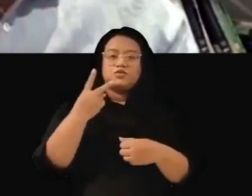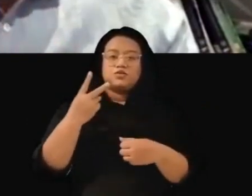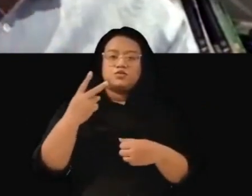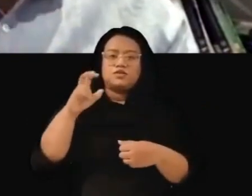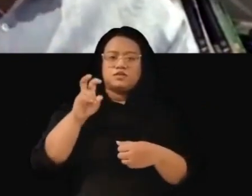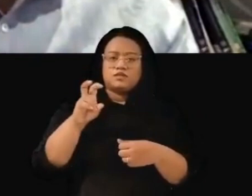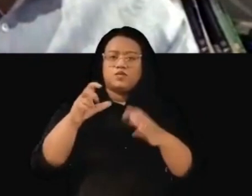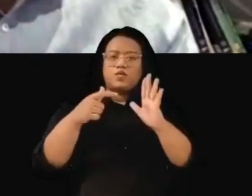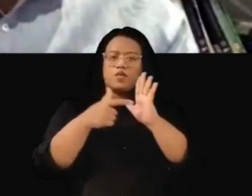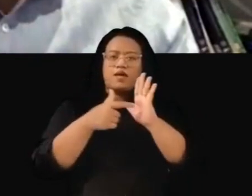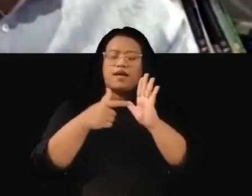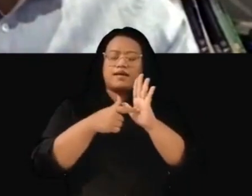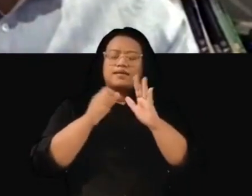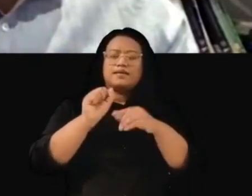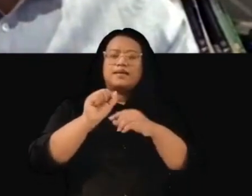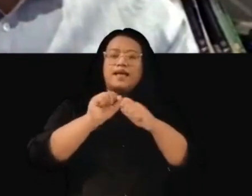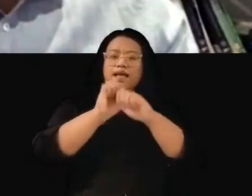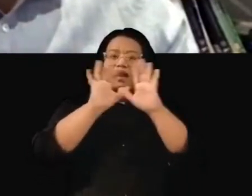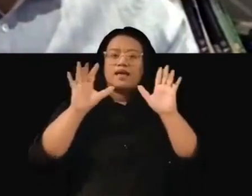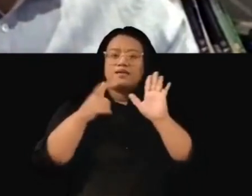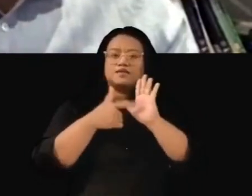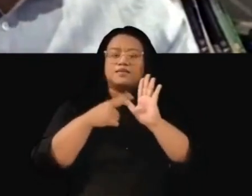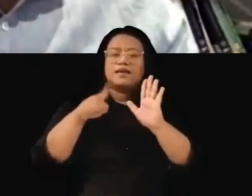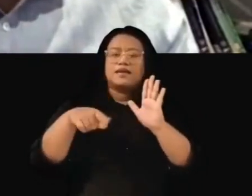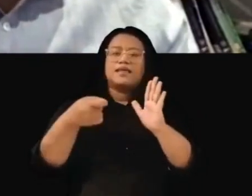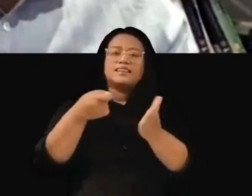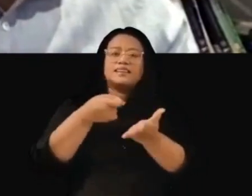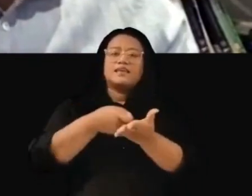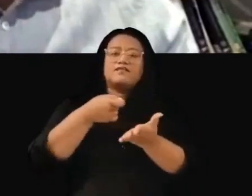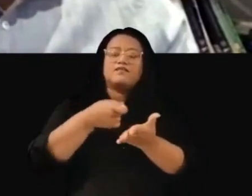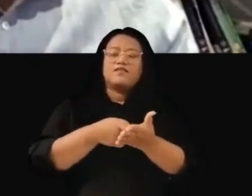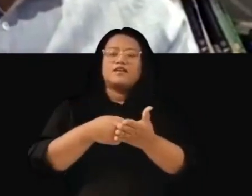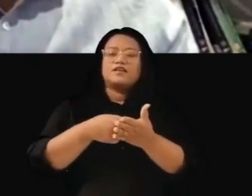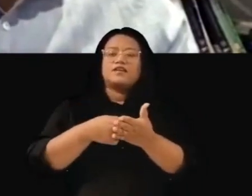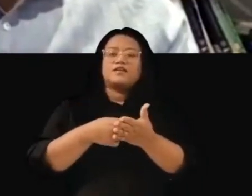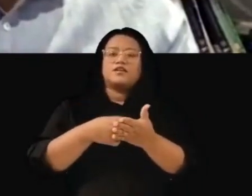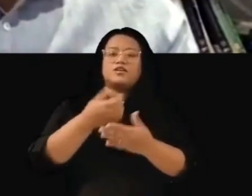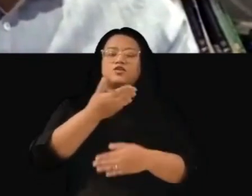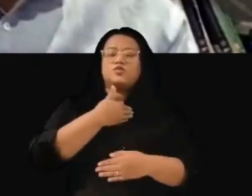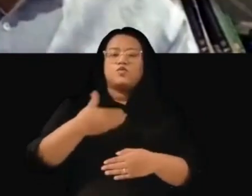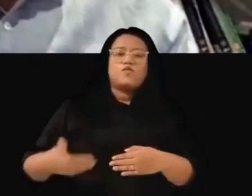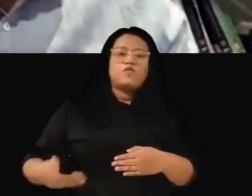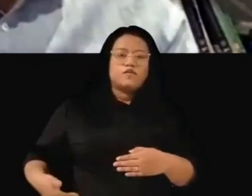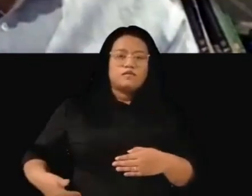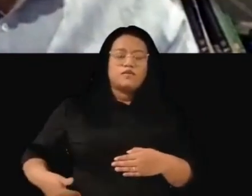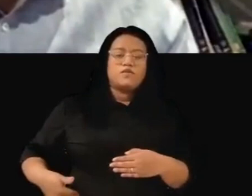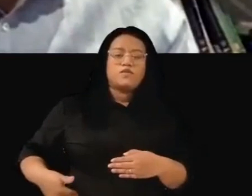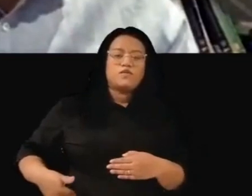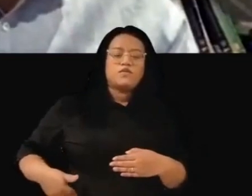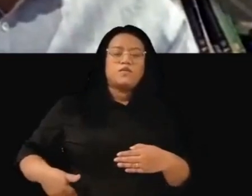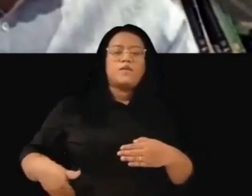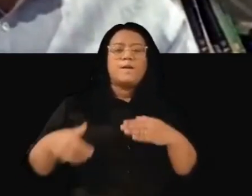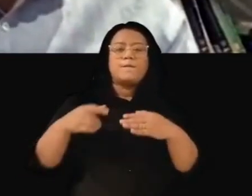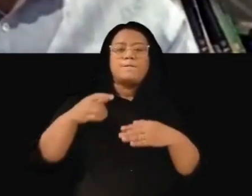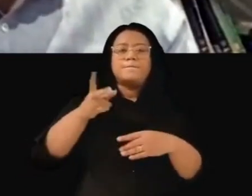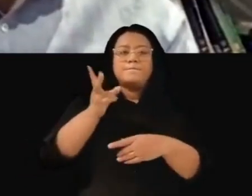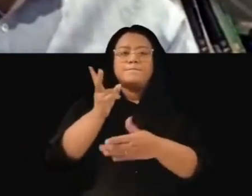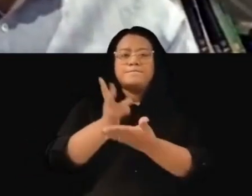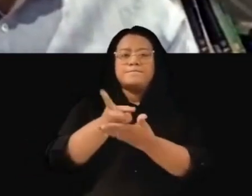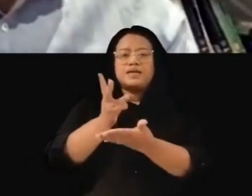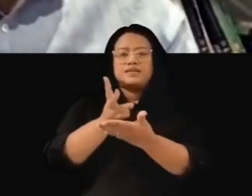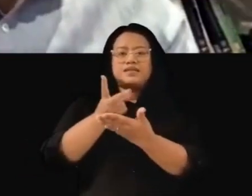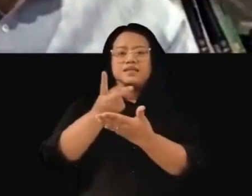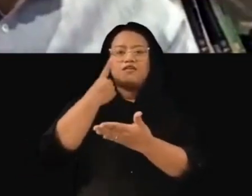claro. Né? É dever do Estado manter para gerações atuais, e aí olha como o documento